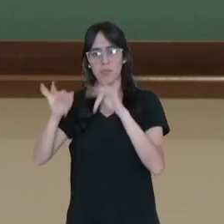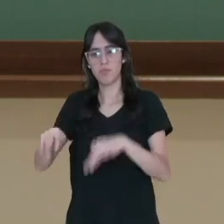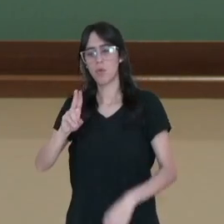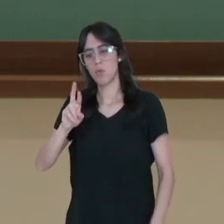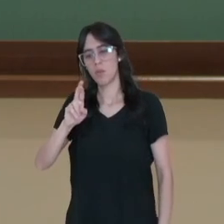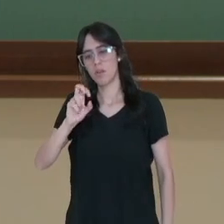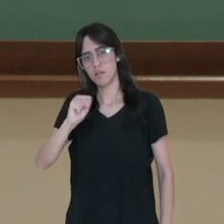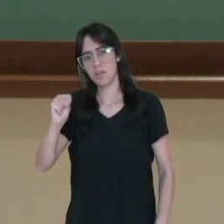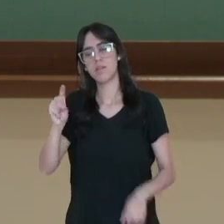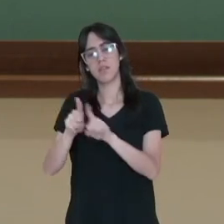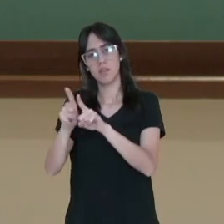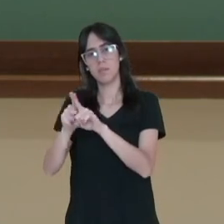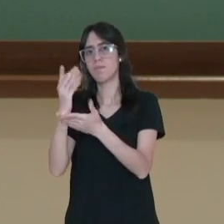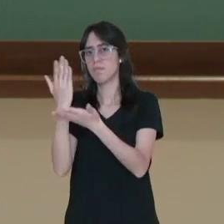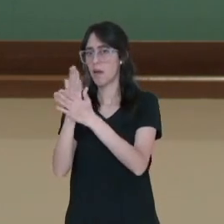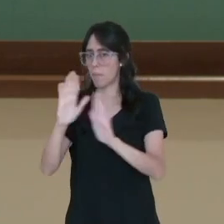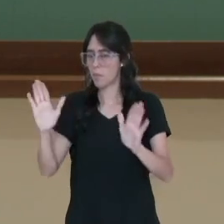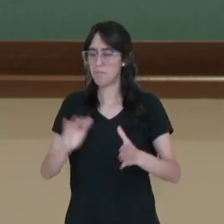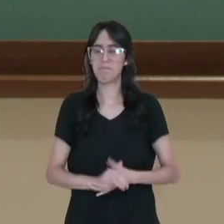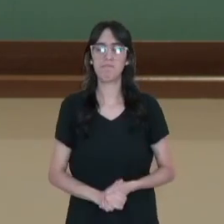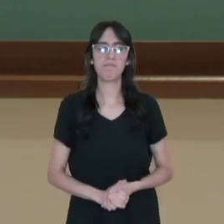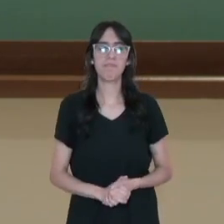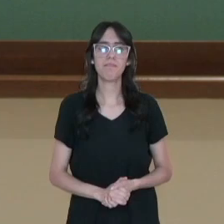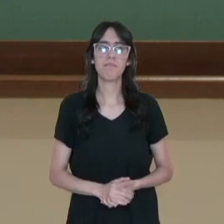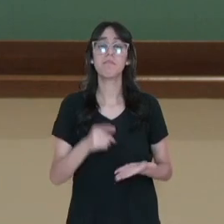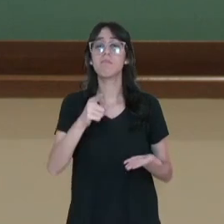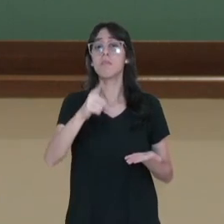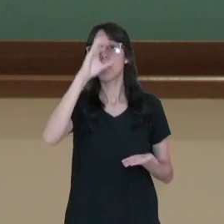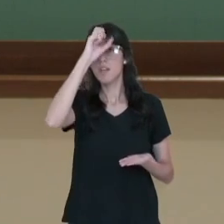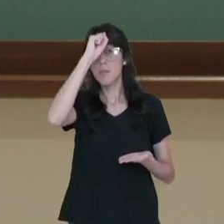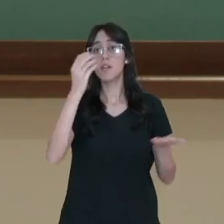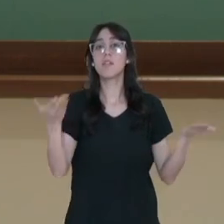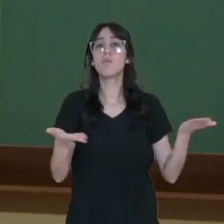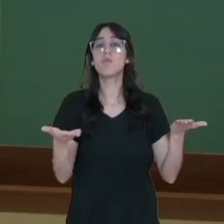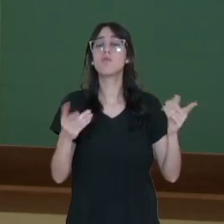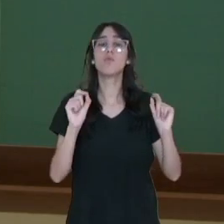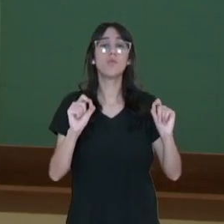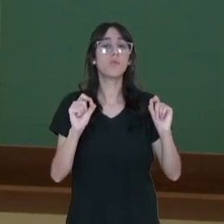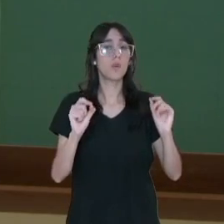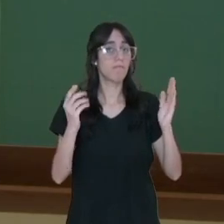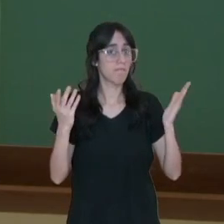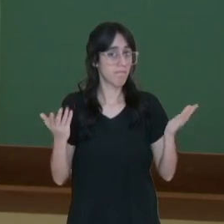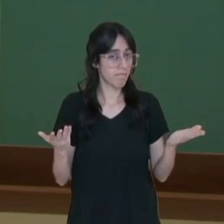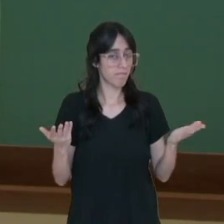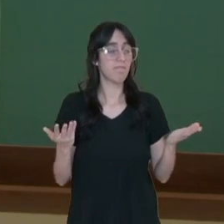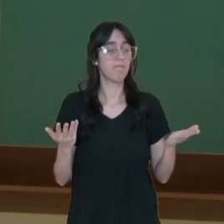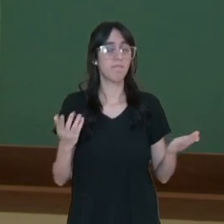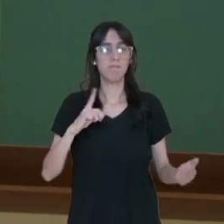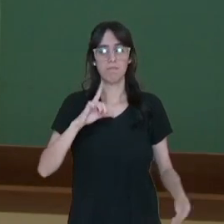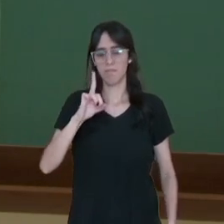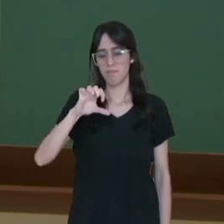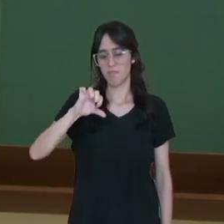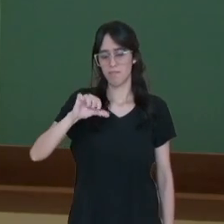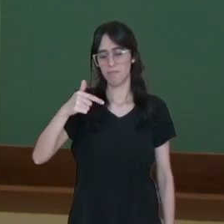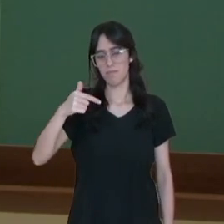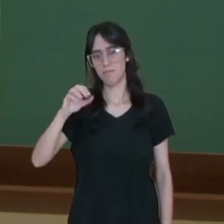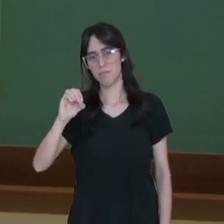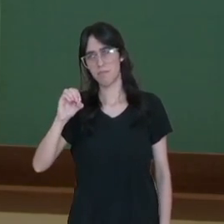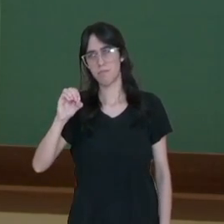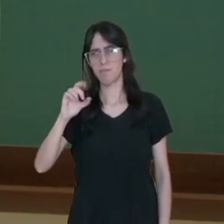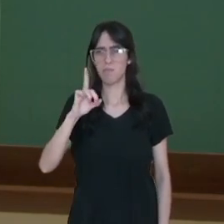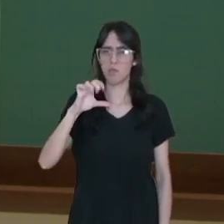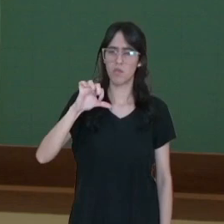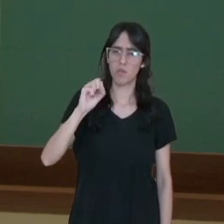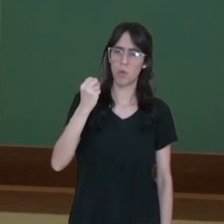União Soviética. Criança, o que você aprendeu na aula de hoje? Desde a década de 1970,